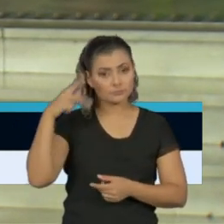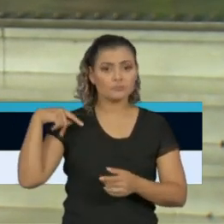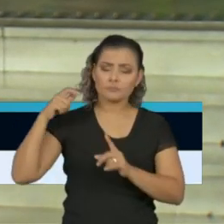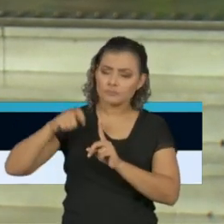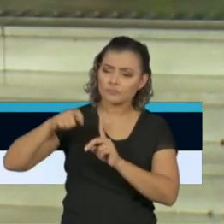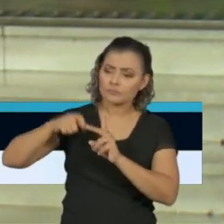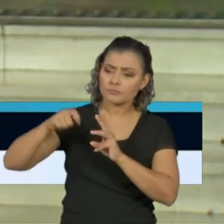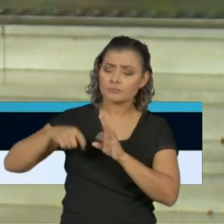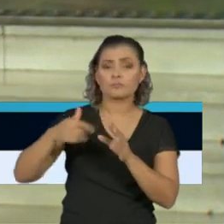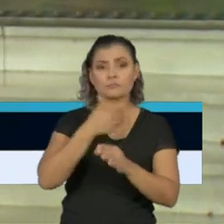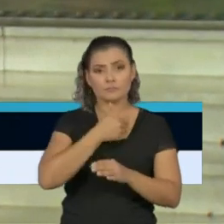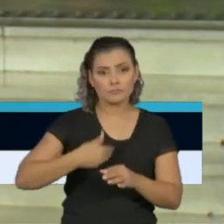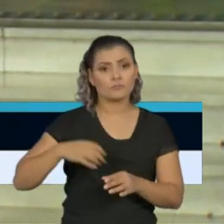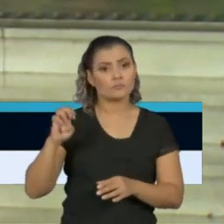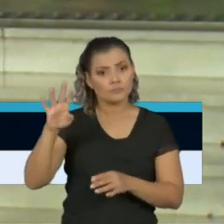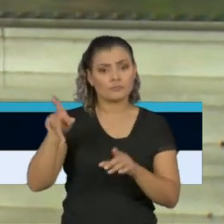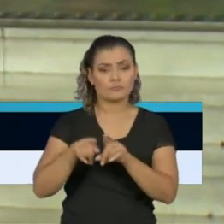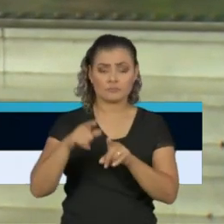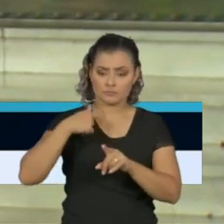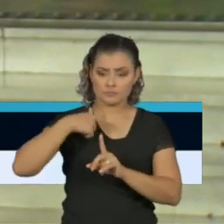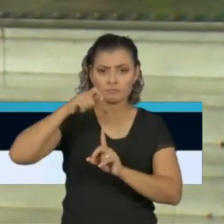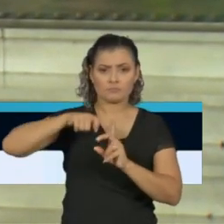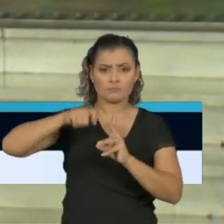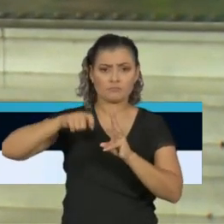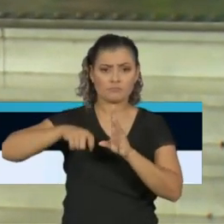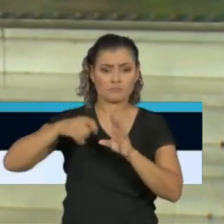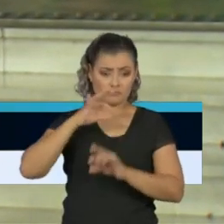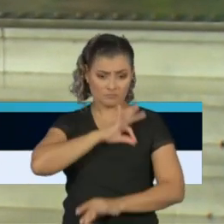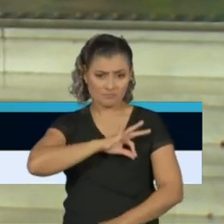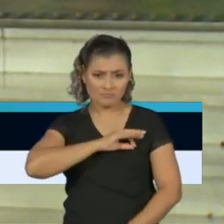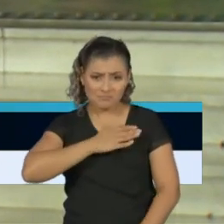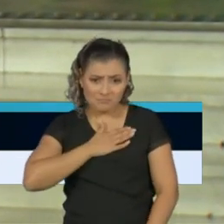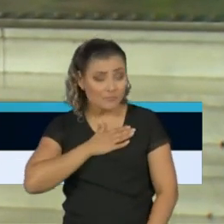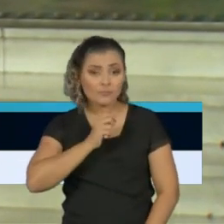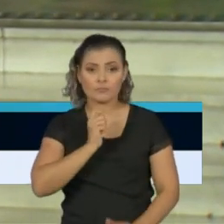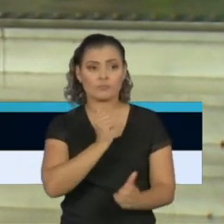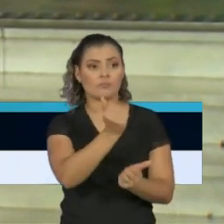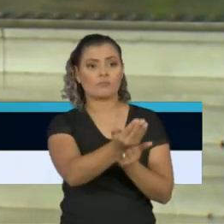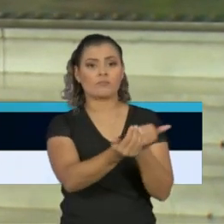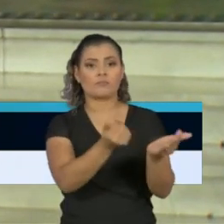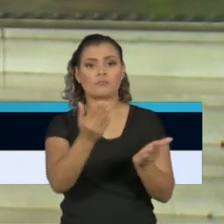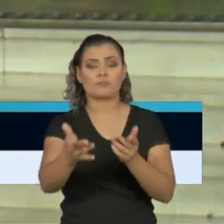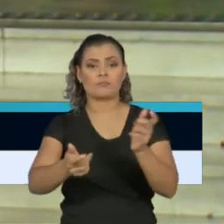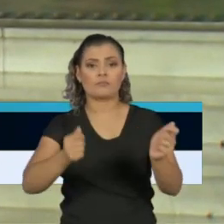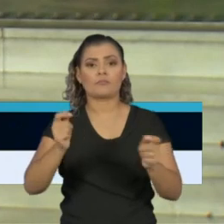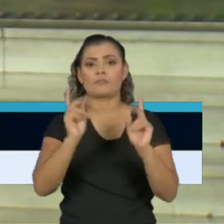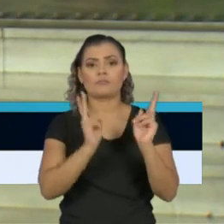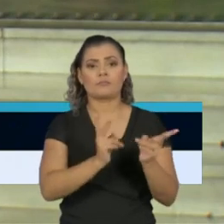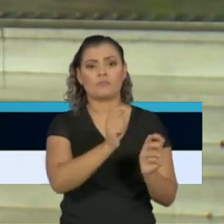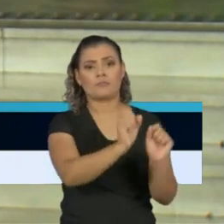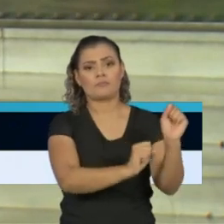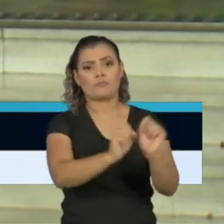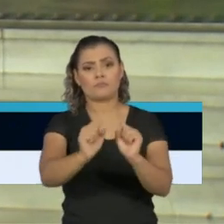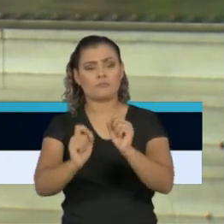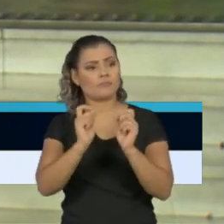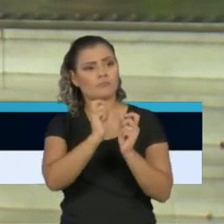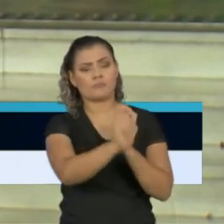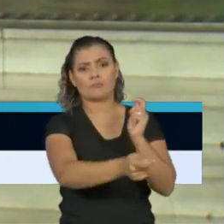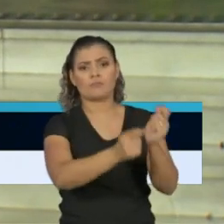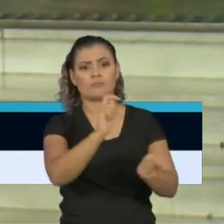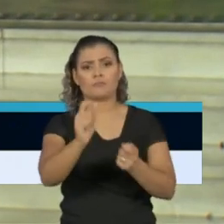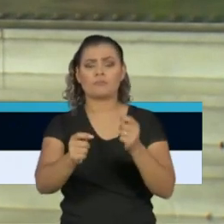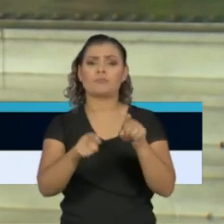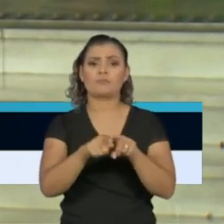como governador do estado, eu tenho doado todos os meus salários para instituições do terceiro setor e tenho feito isso através